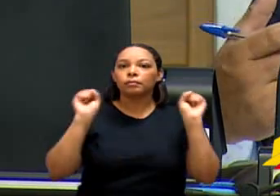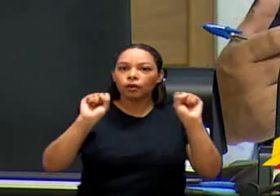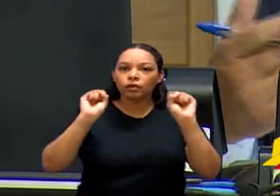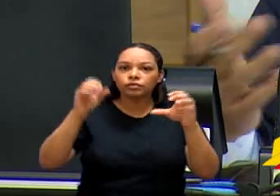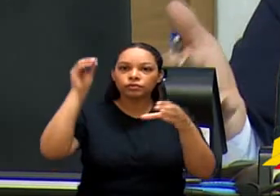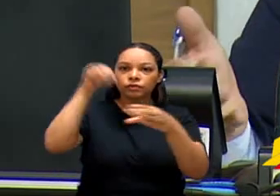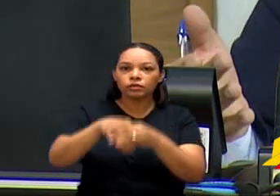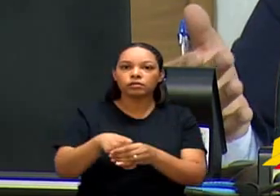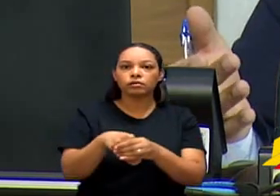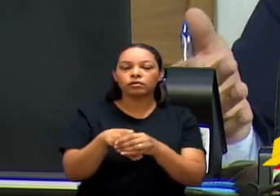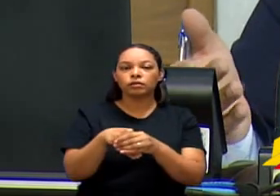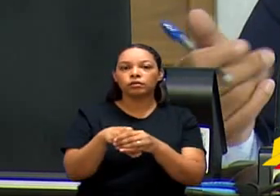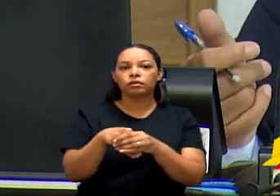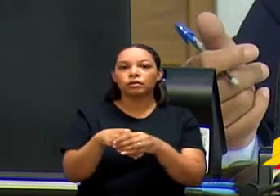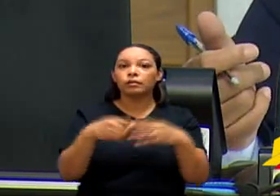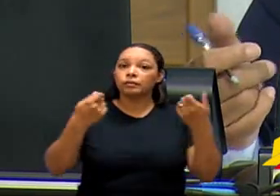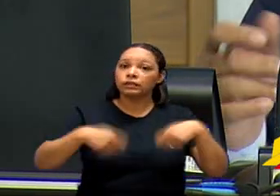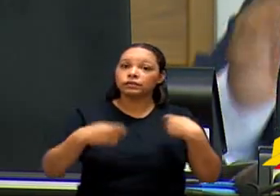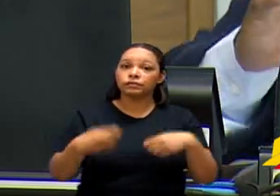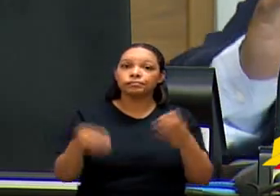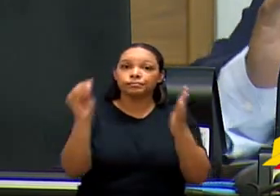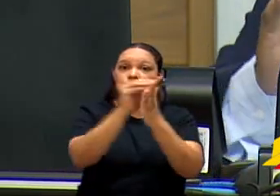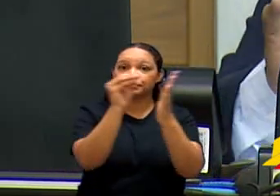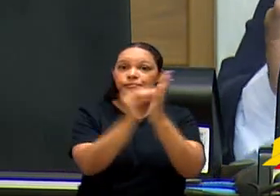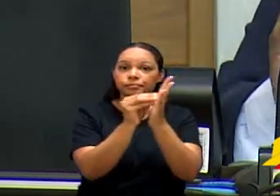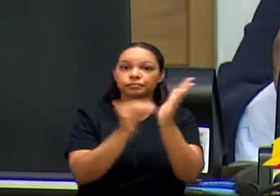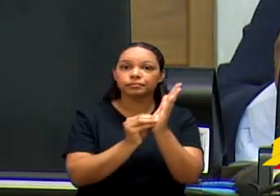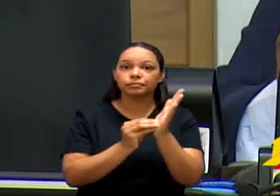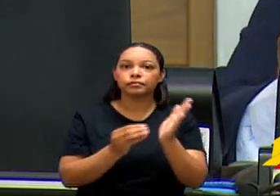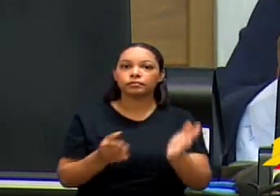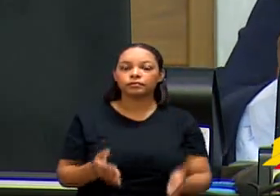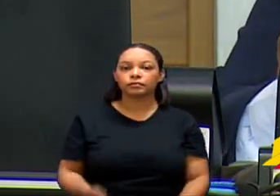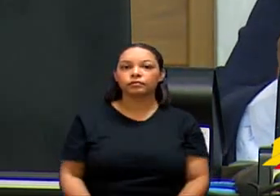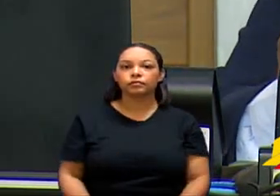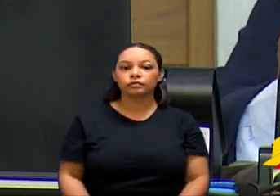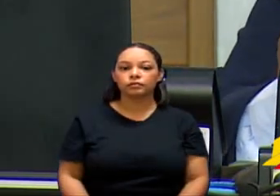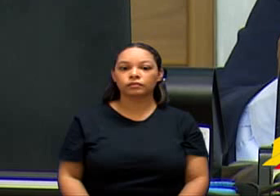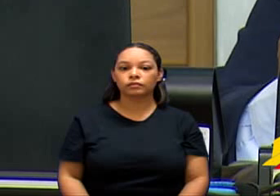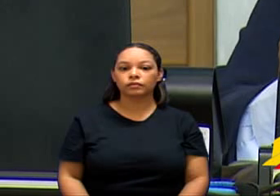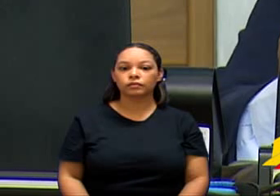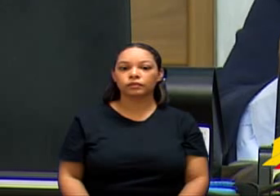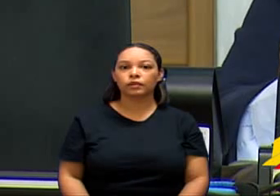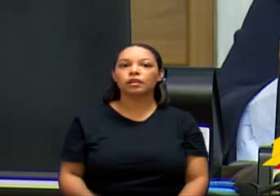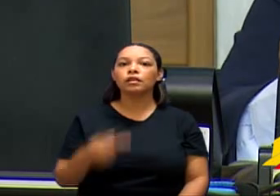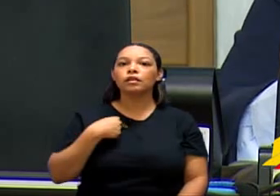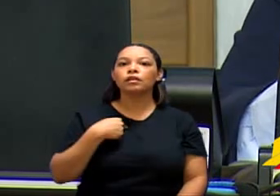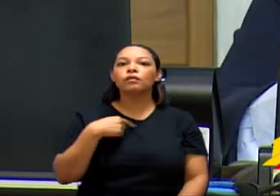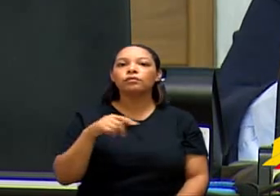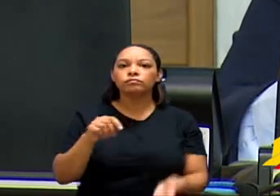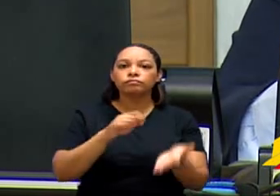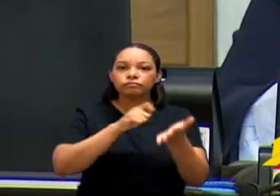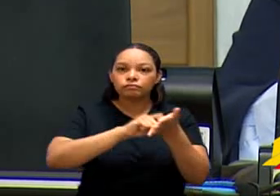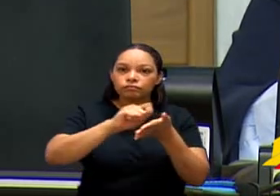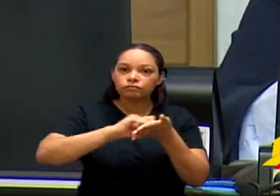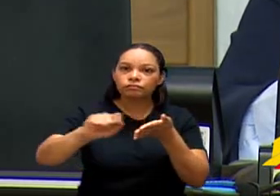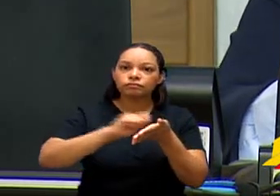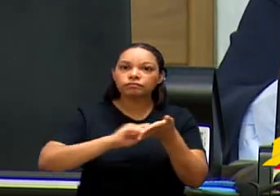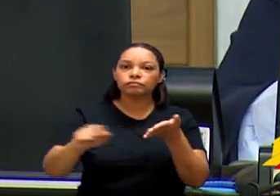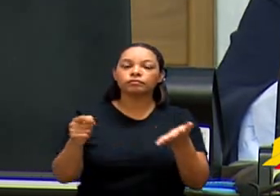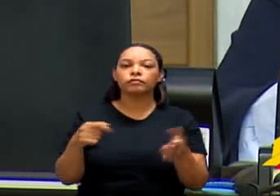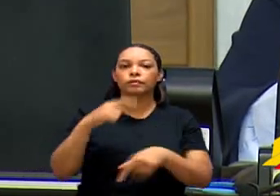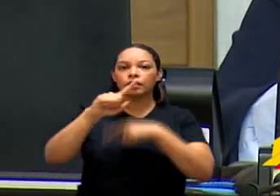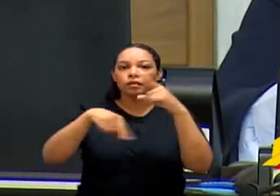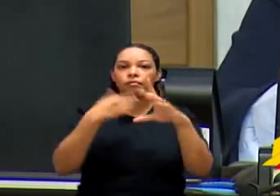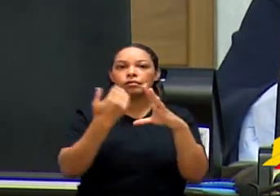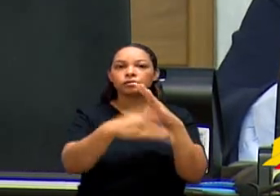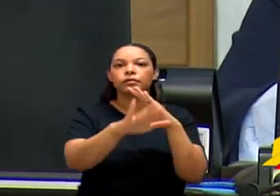para poder ir, eu teria que estar na pauta, né? Eu gostaria que você conversasse... Eu vou fazer um ofício, senhor presidente, para que possa ser encaminhado.